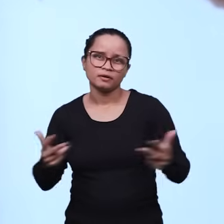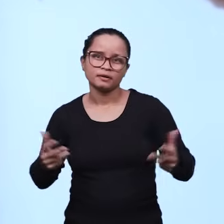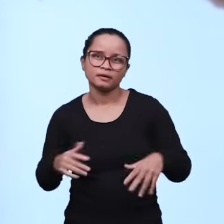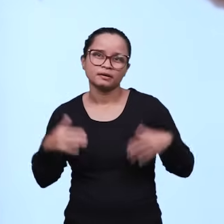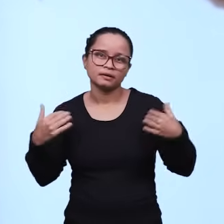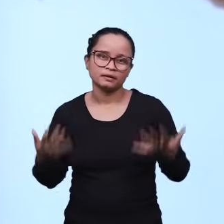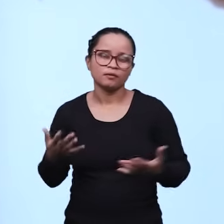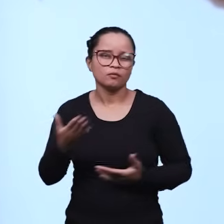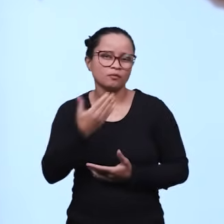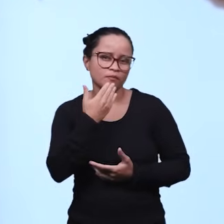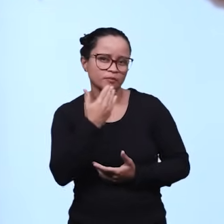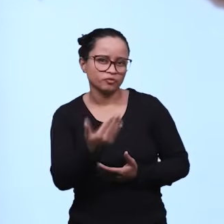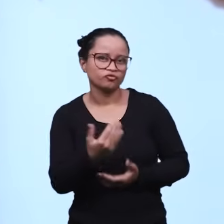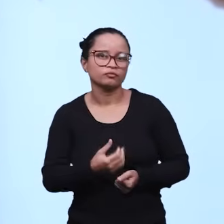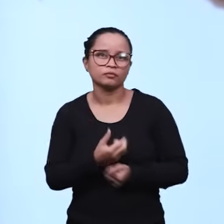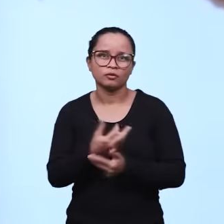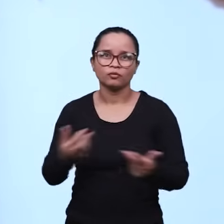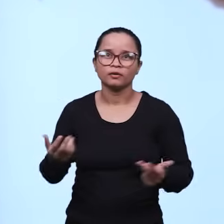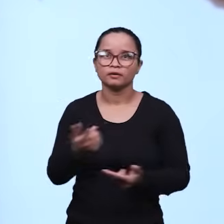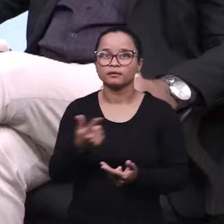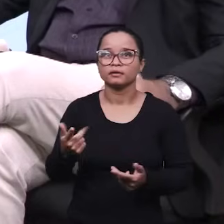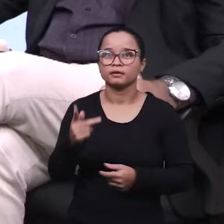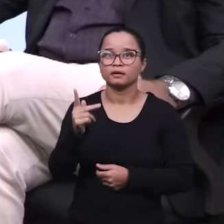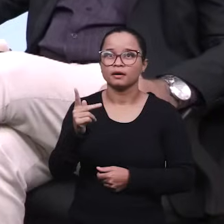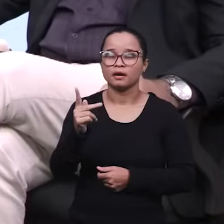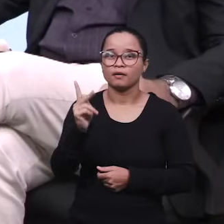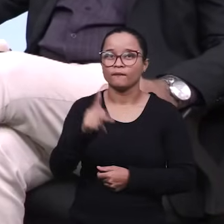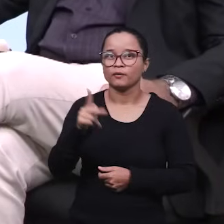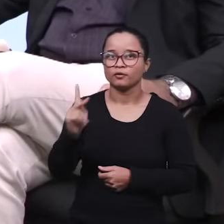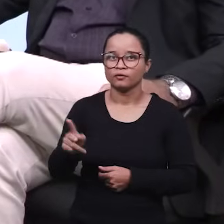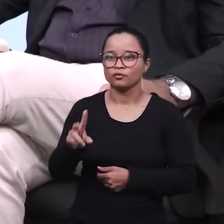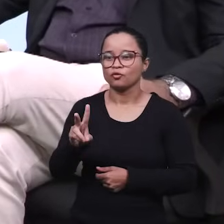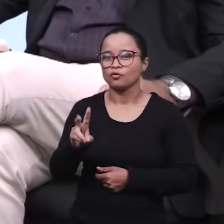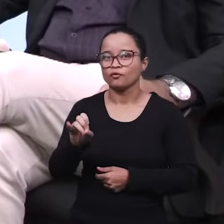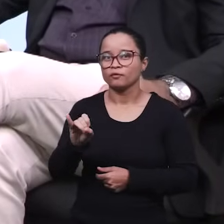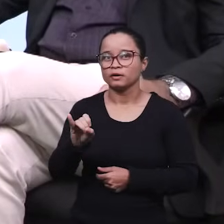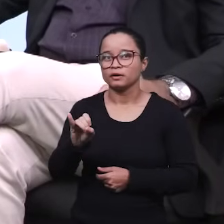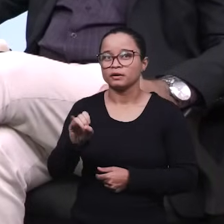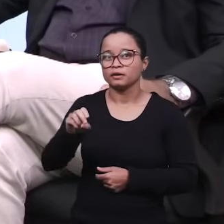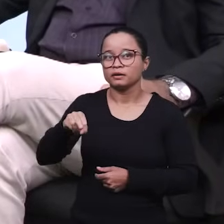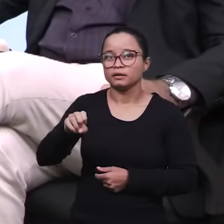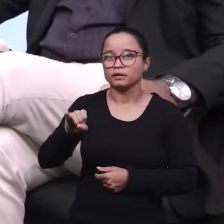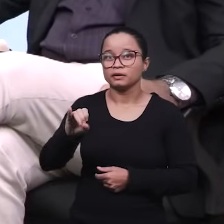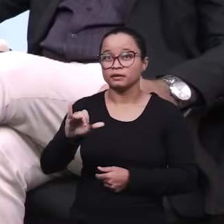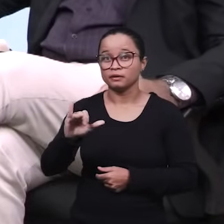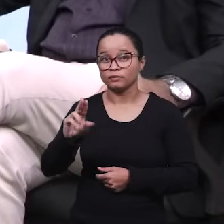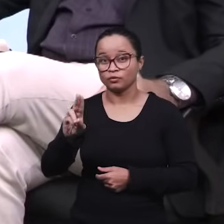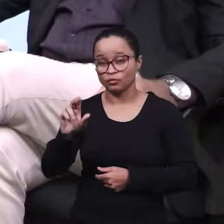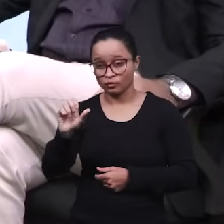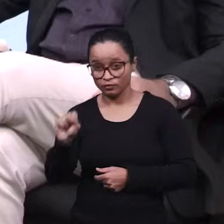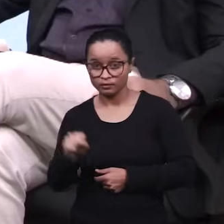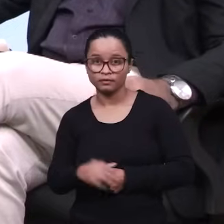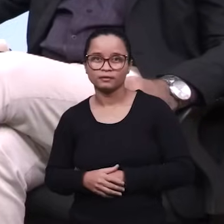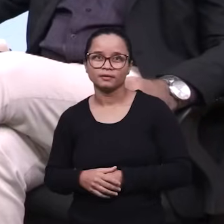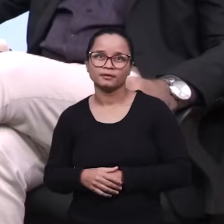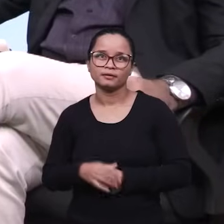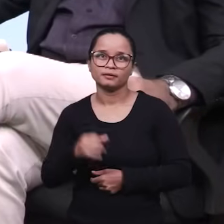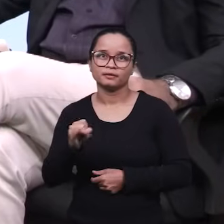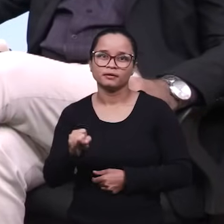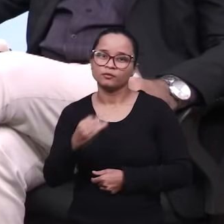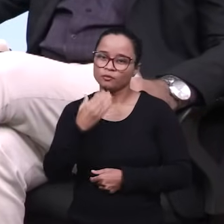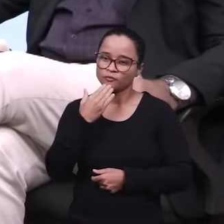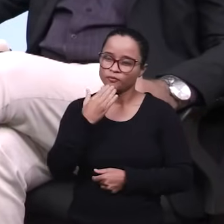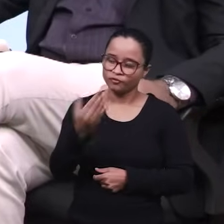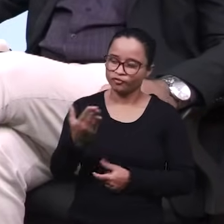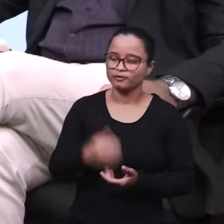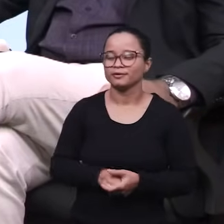Eu vou pedir uma coisa aqui ao professor Vinícius, se for creio que pode ser de improviso, né? O que eu estou pedindo aqui,